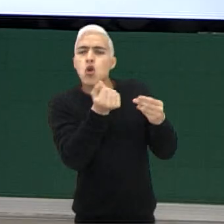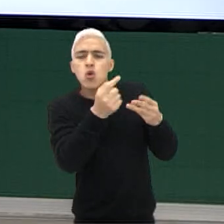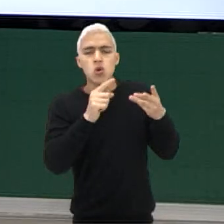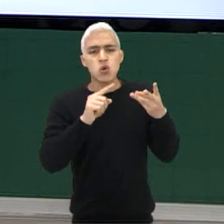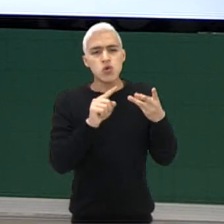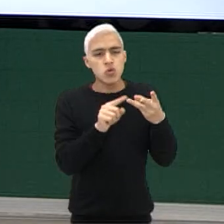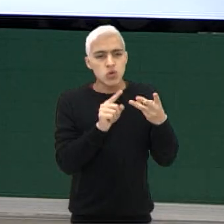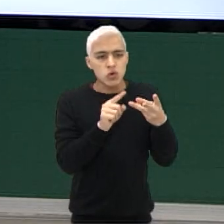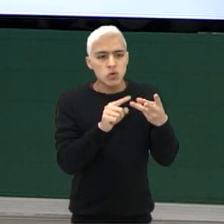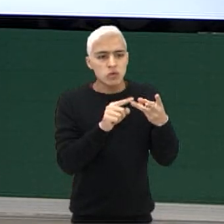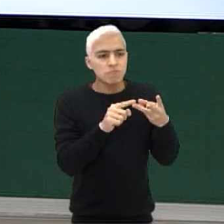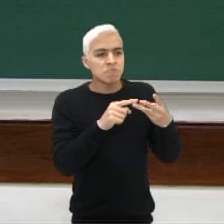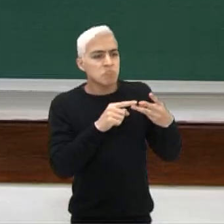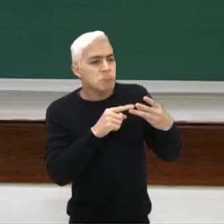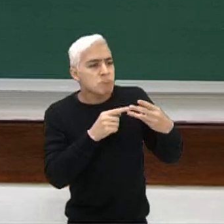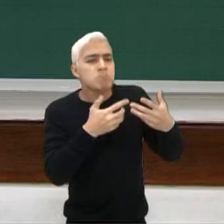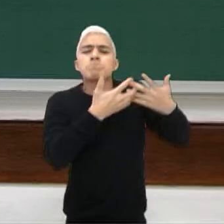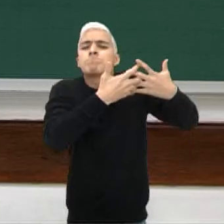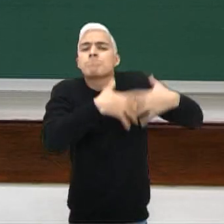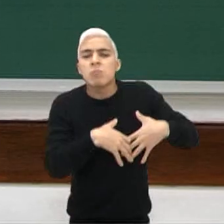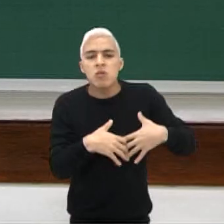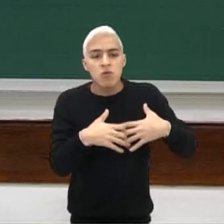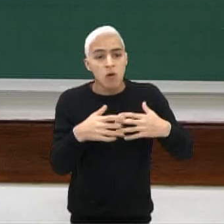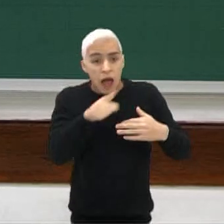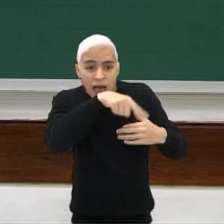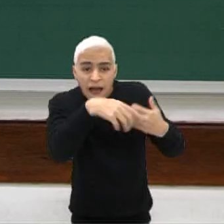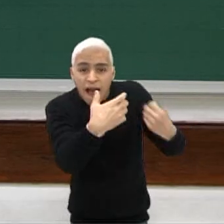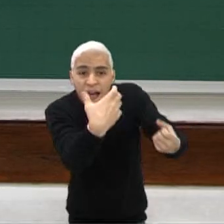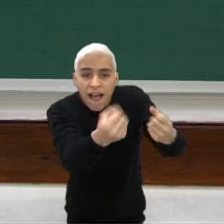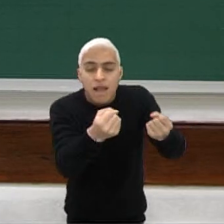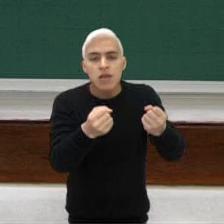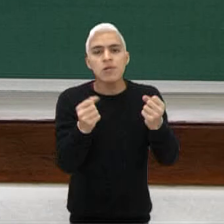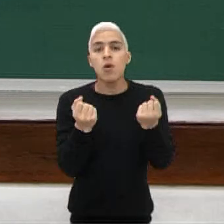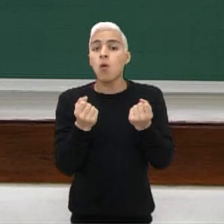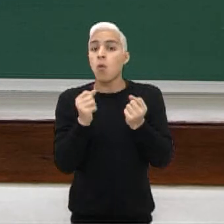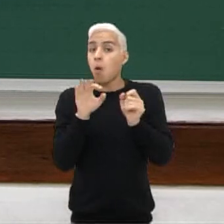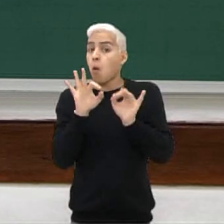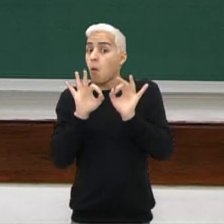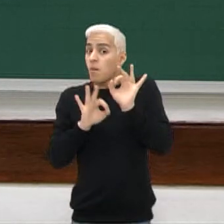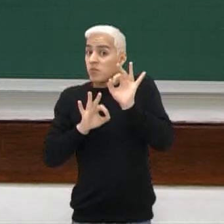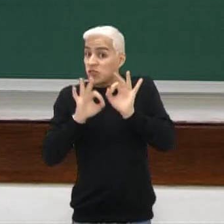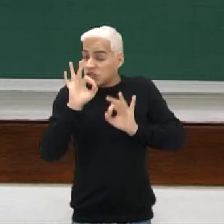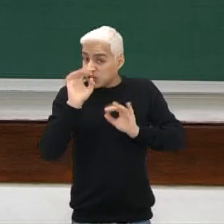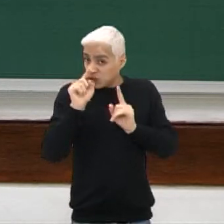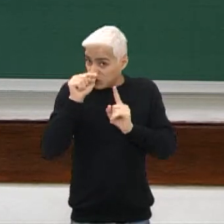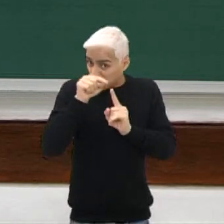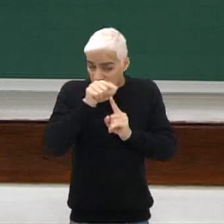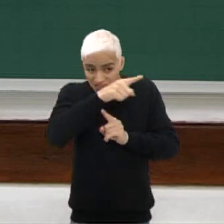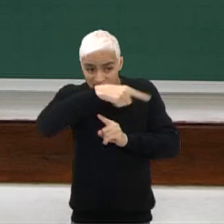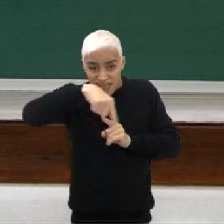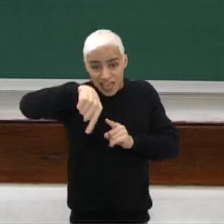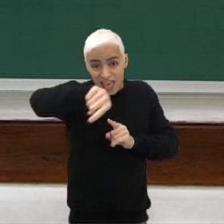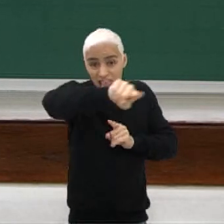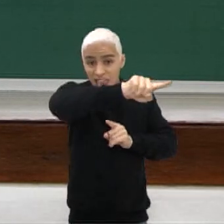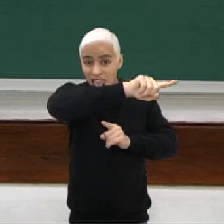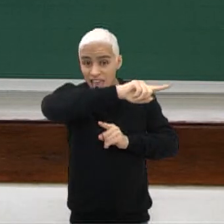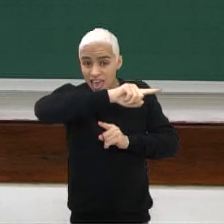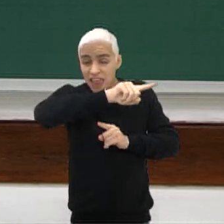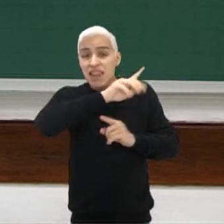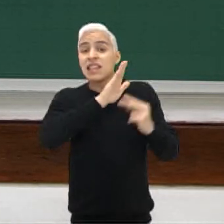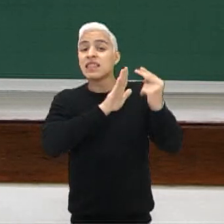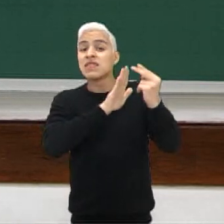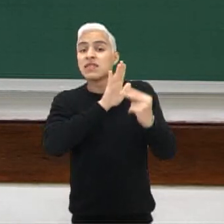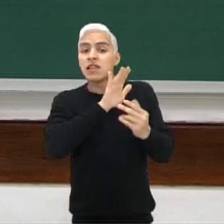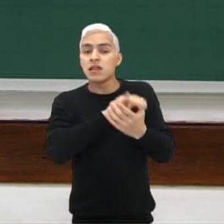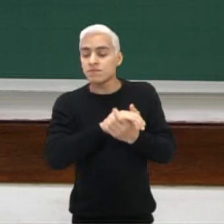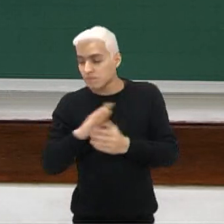desempenho, receptividade. A ideia é fazer com que o leitor compre aquilo que está